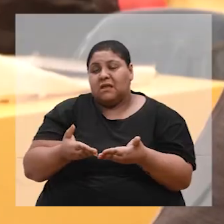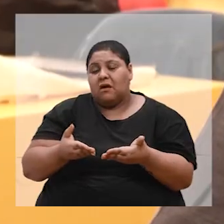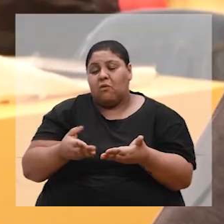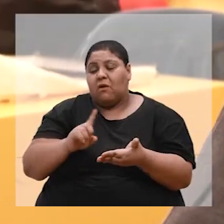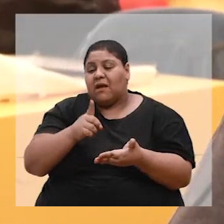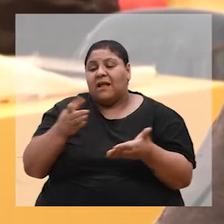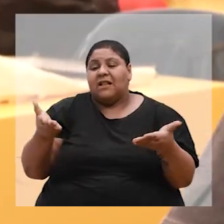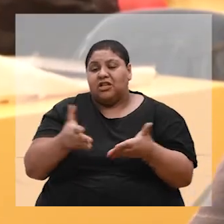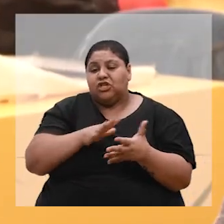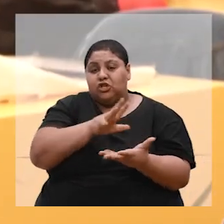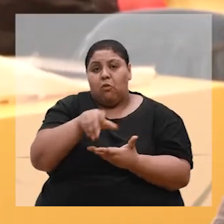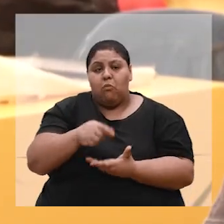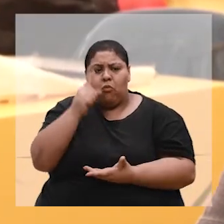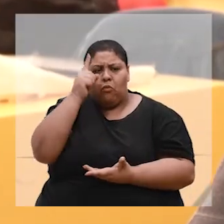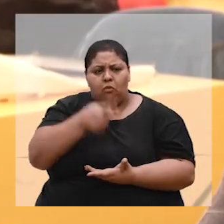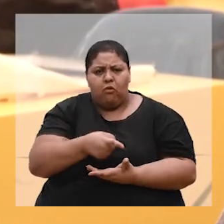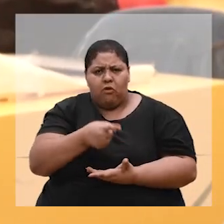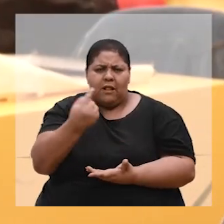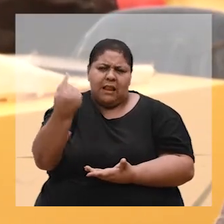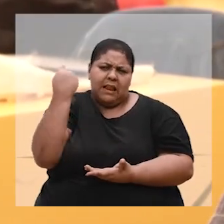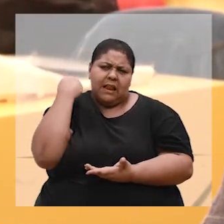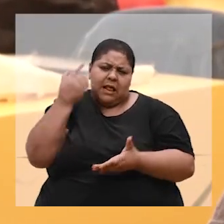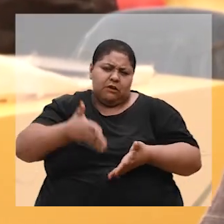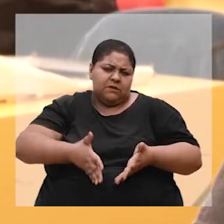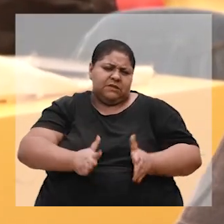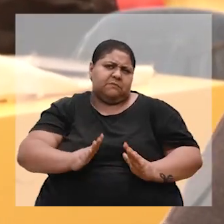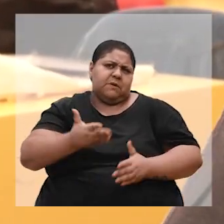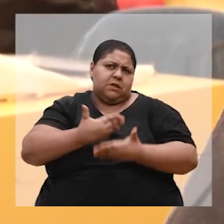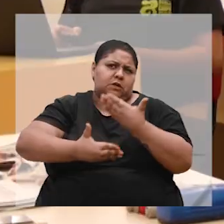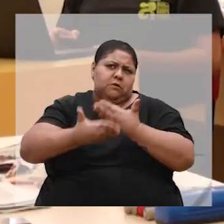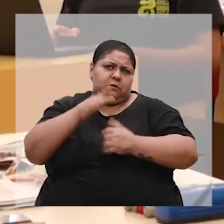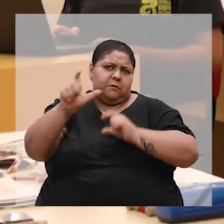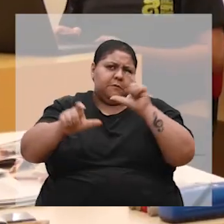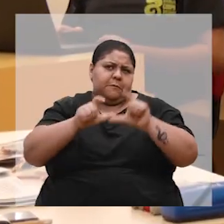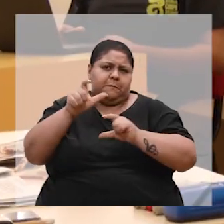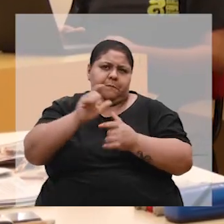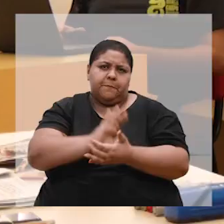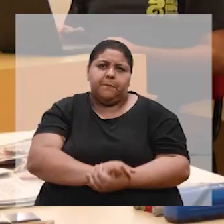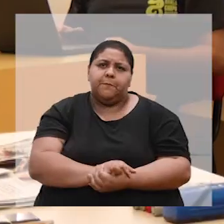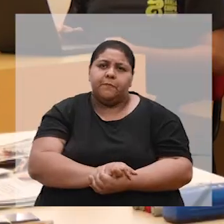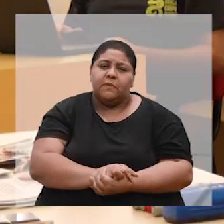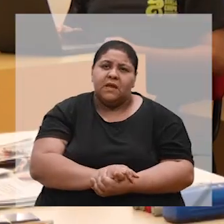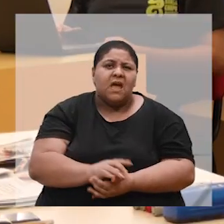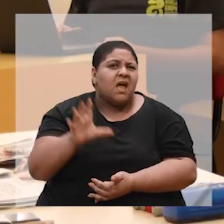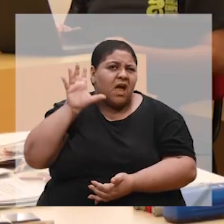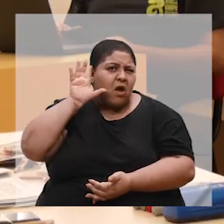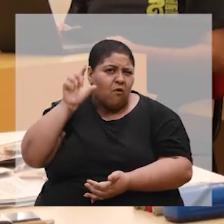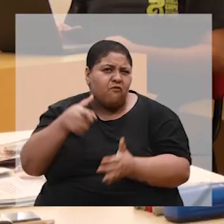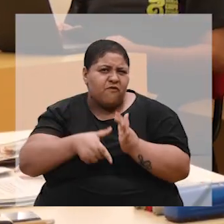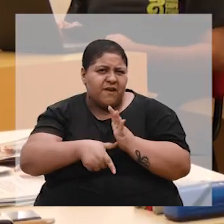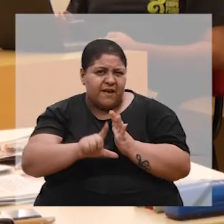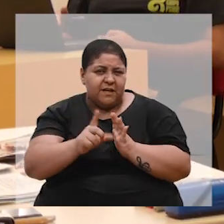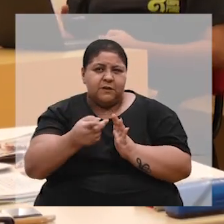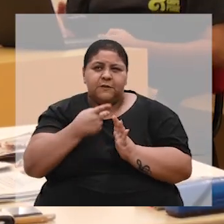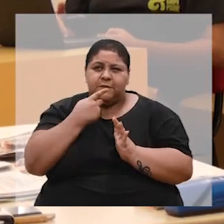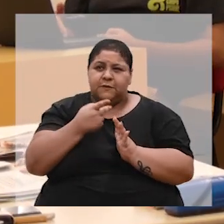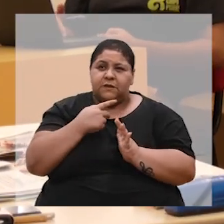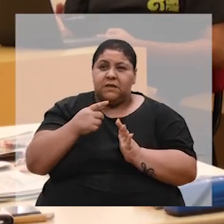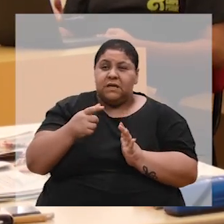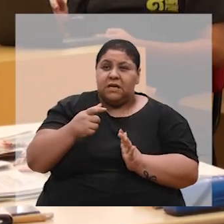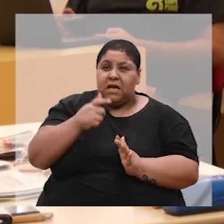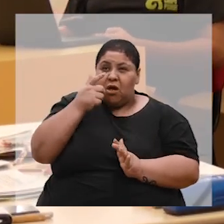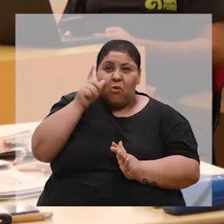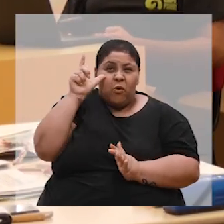aquelas que já o mundo está impondo desde o nascimento a todo mundo. Aqui no seminário eu peguei um pouquinho assim, né? Eu